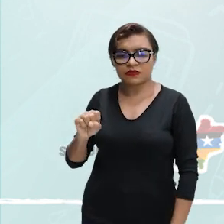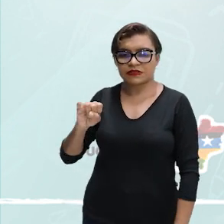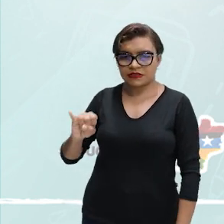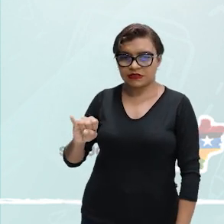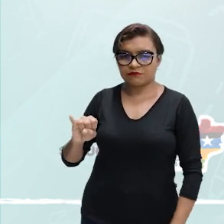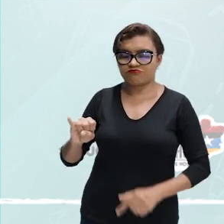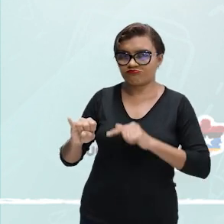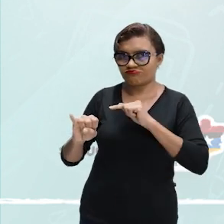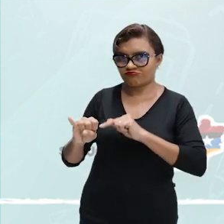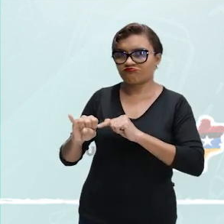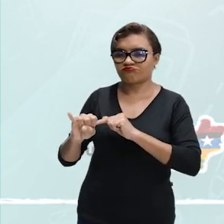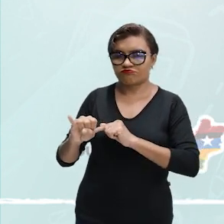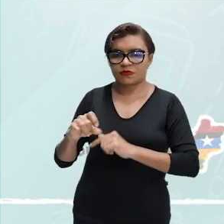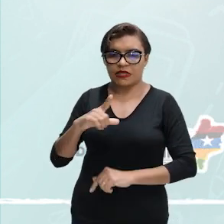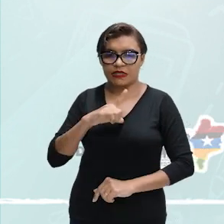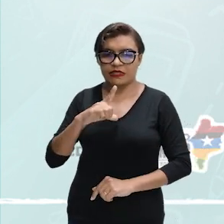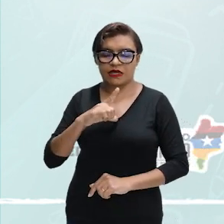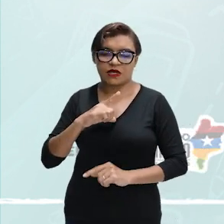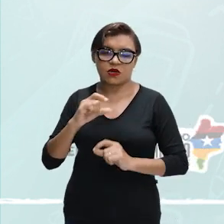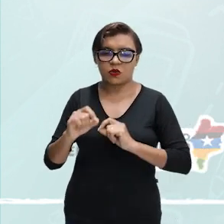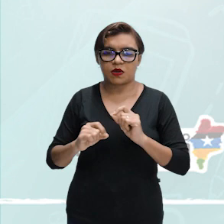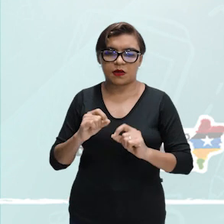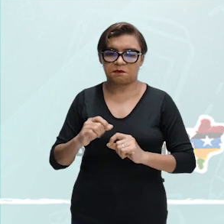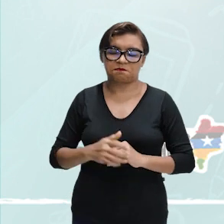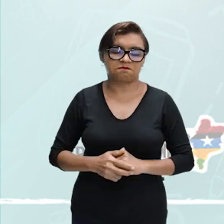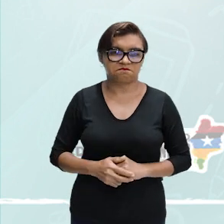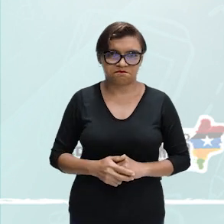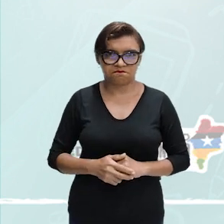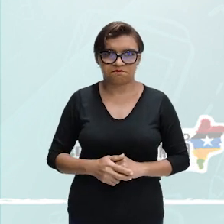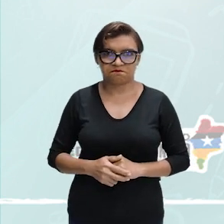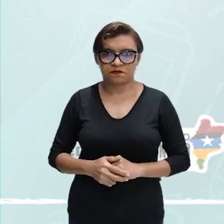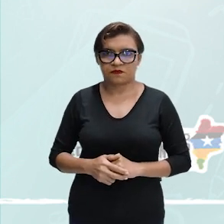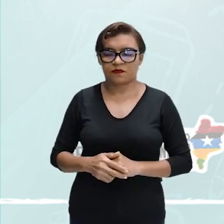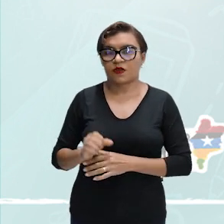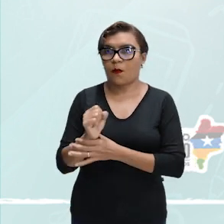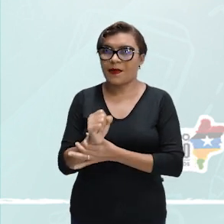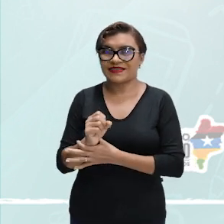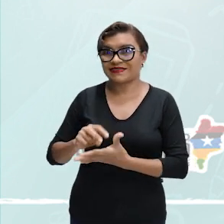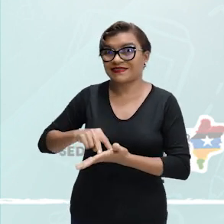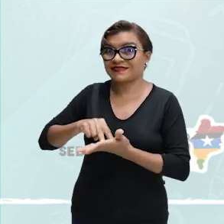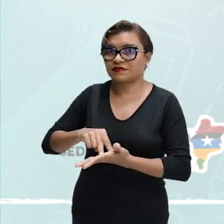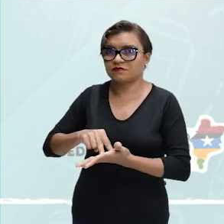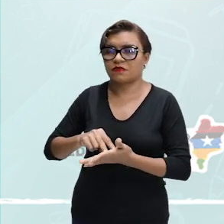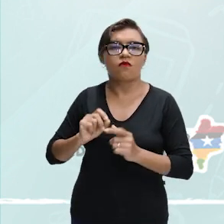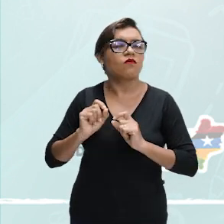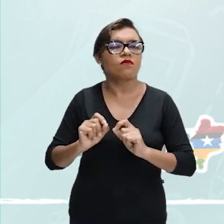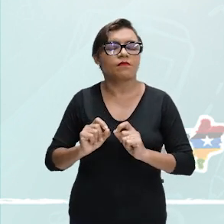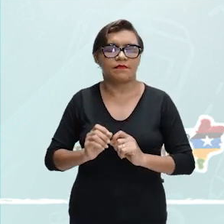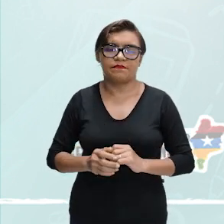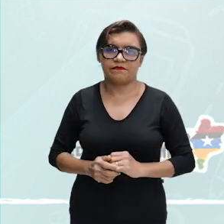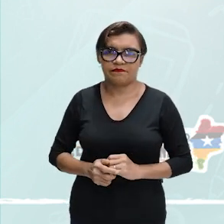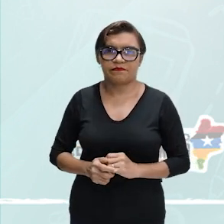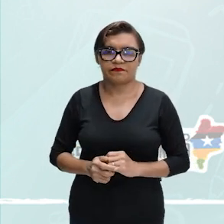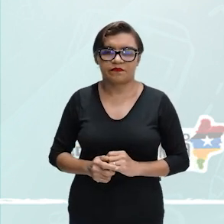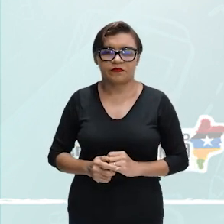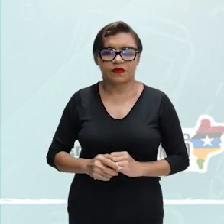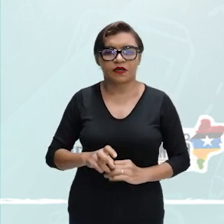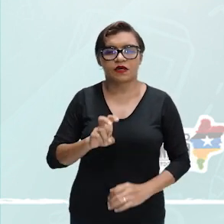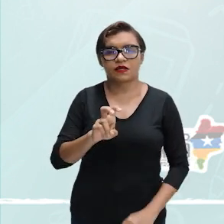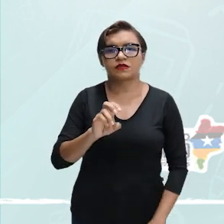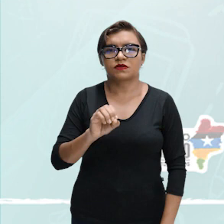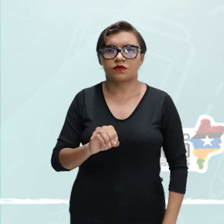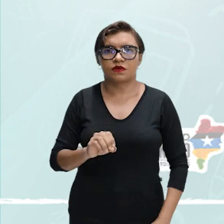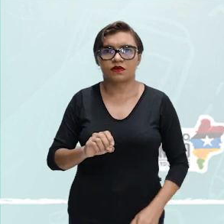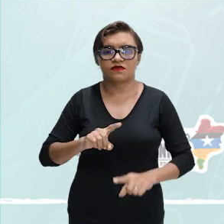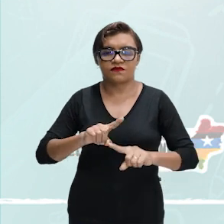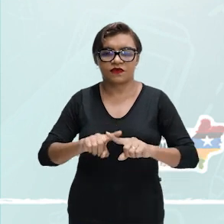que nós iremos falar aqui bastante, o silício ele tem uma resistividade de 50 vezes